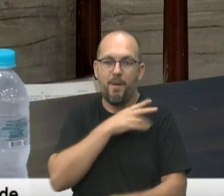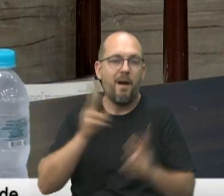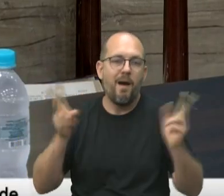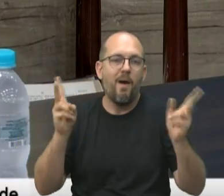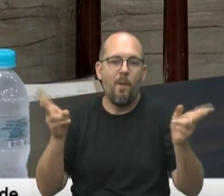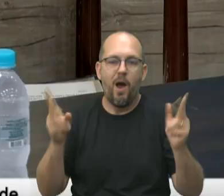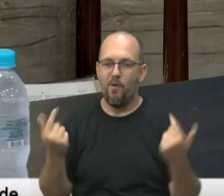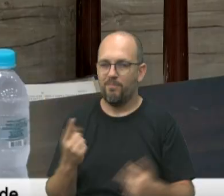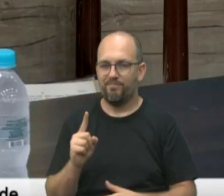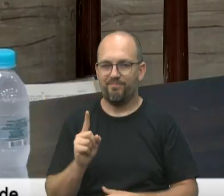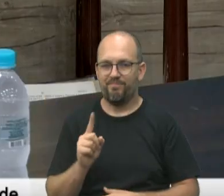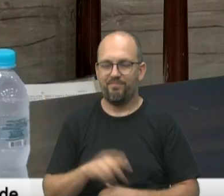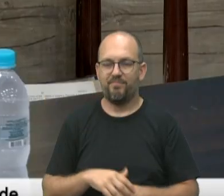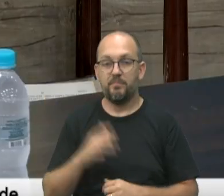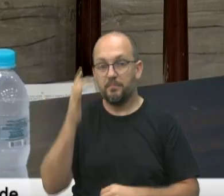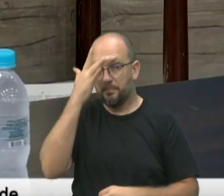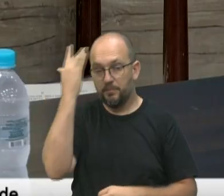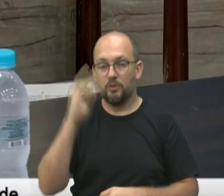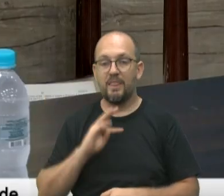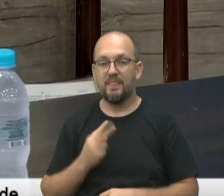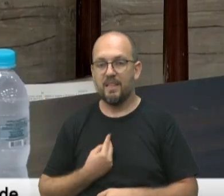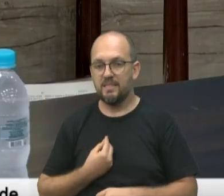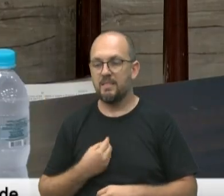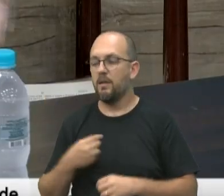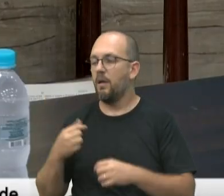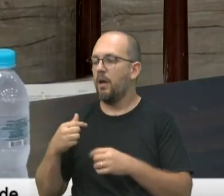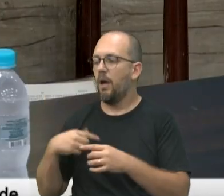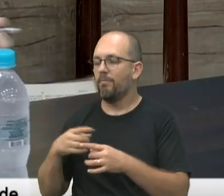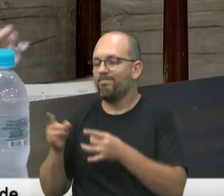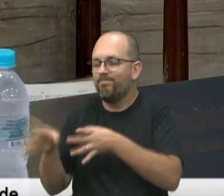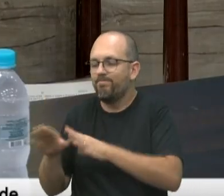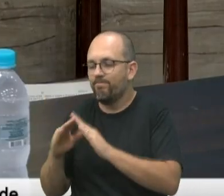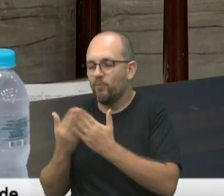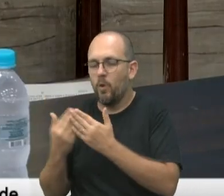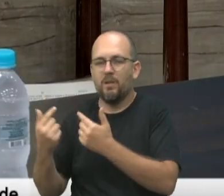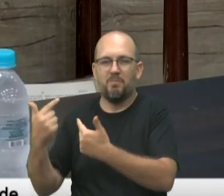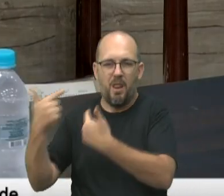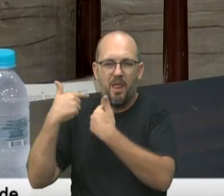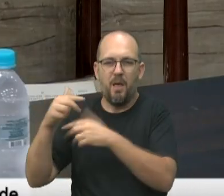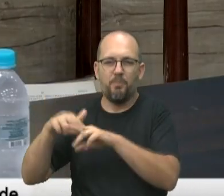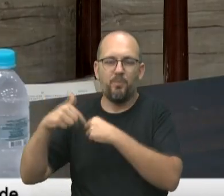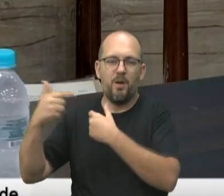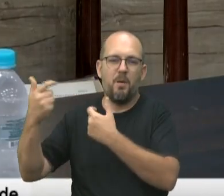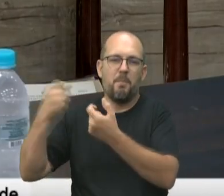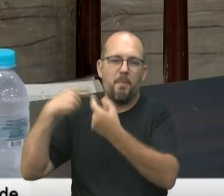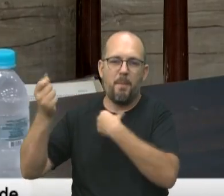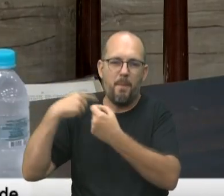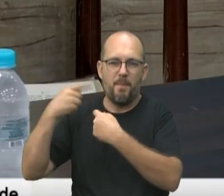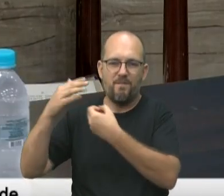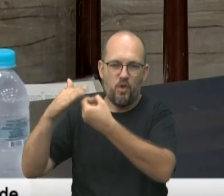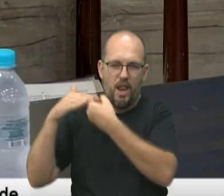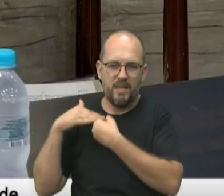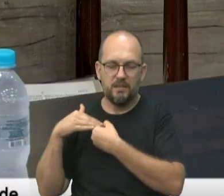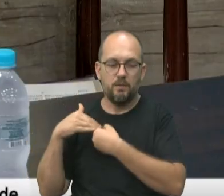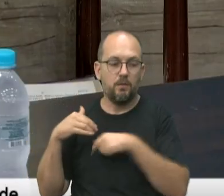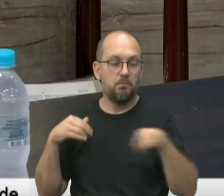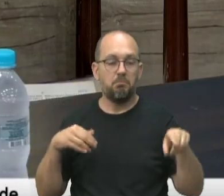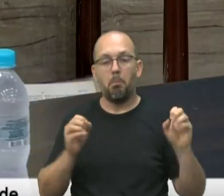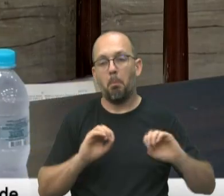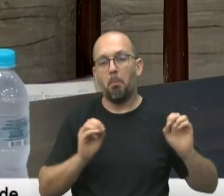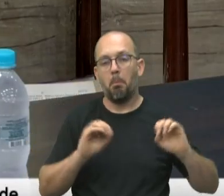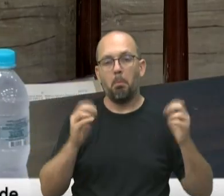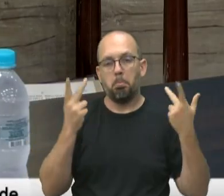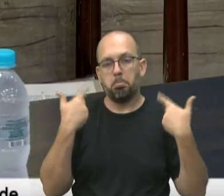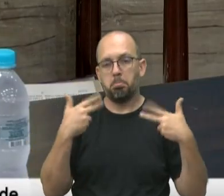você ser uma pessoa trans que tem que evadir da escola por conta da violência que você é submetido, e você uma pessoa que não teve que passar por